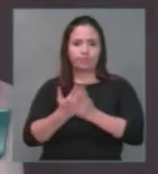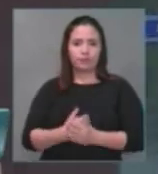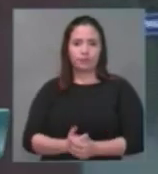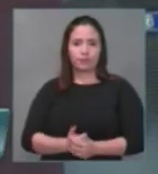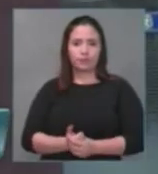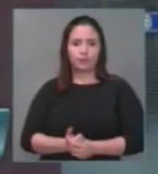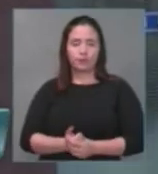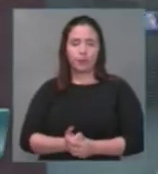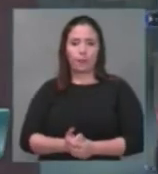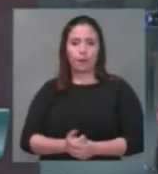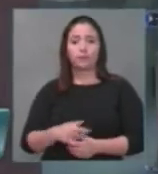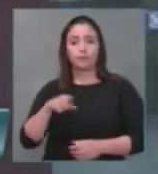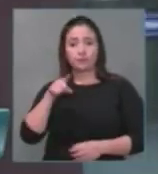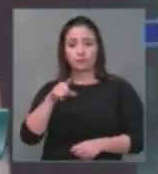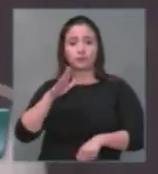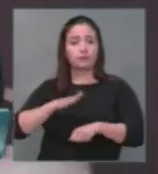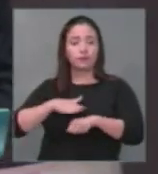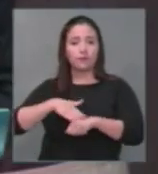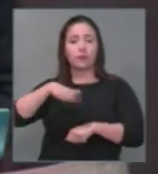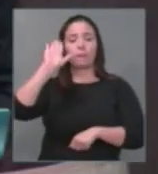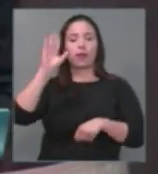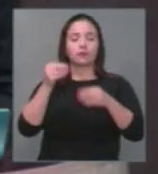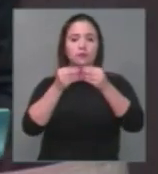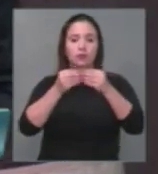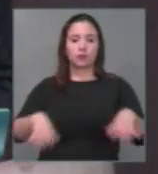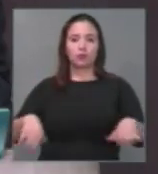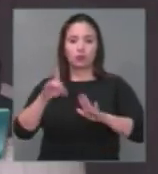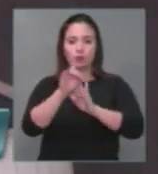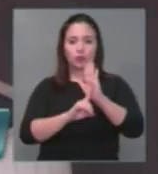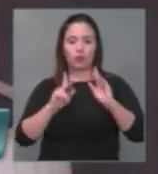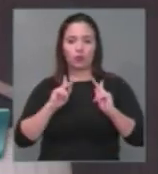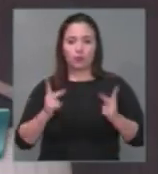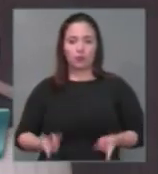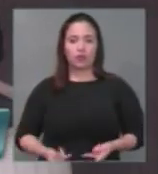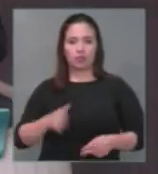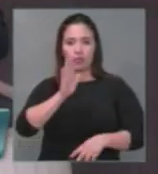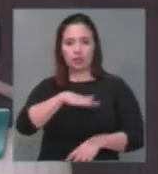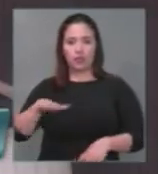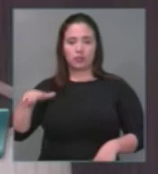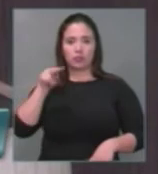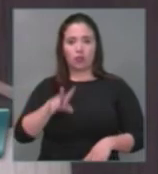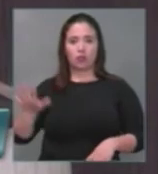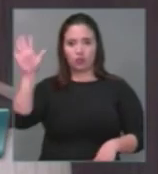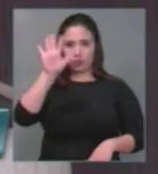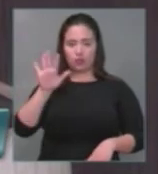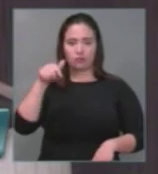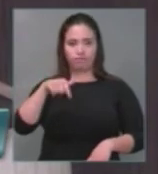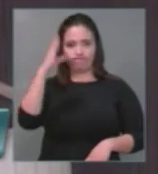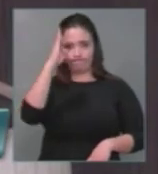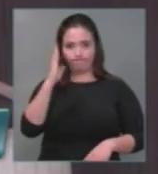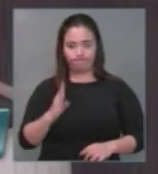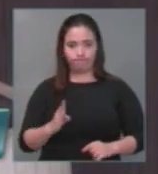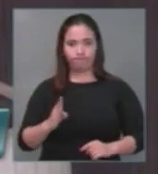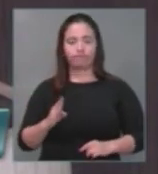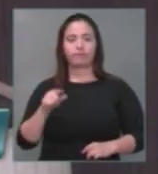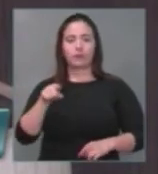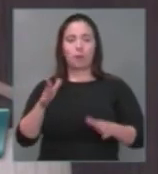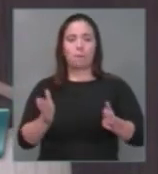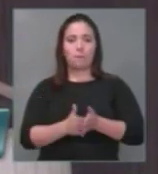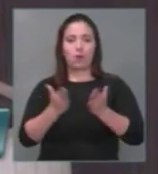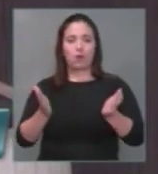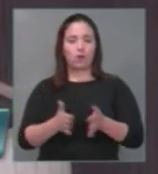talvez seja a maior violação aos direitos humanos de crianças e adolescentes no Nordeste brasileiro. A extrema pobreza em que